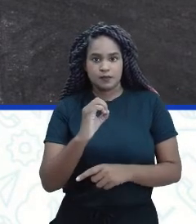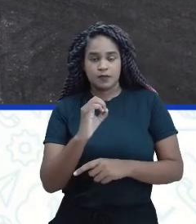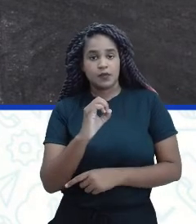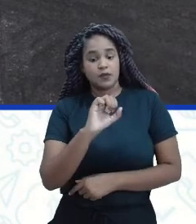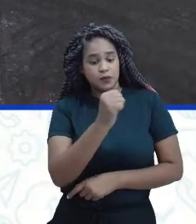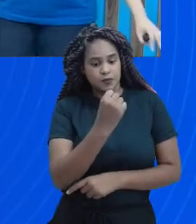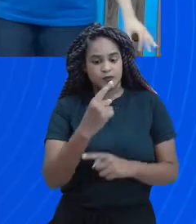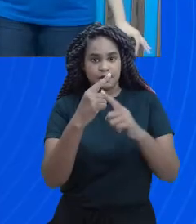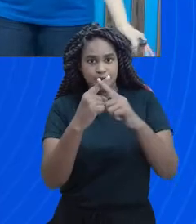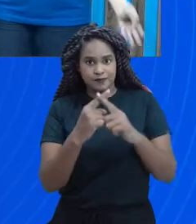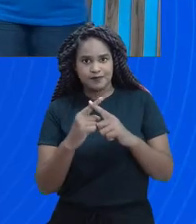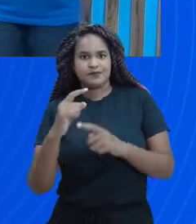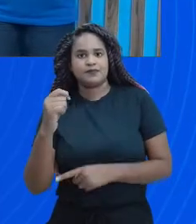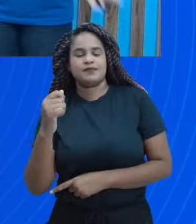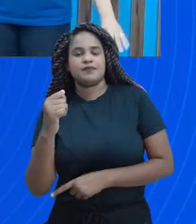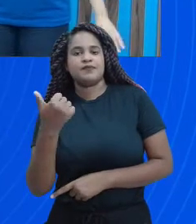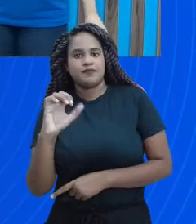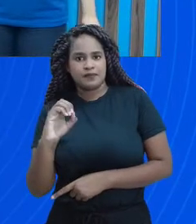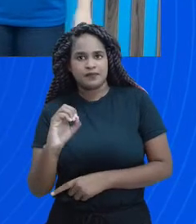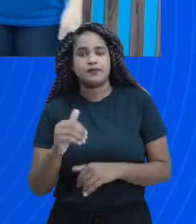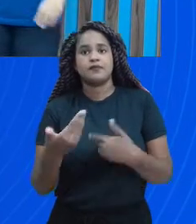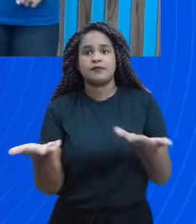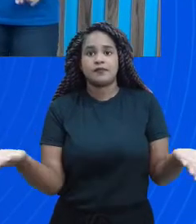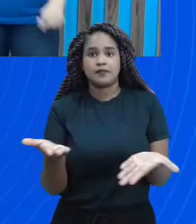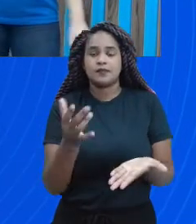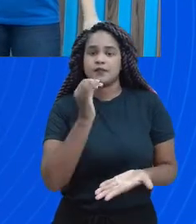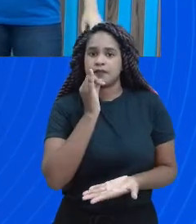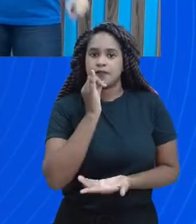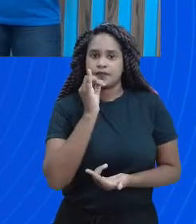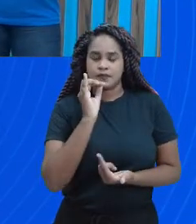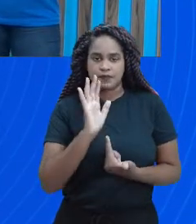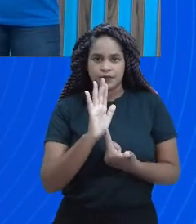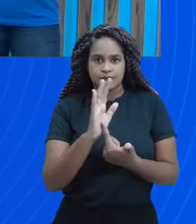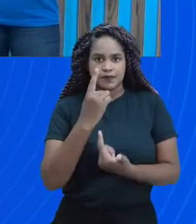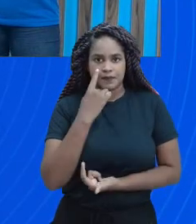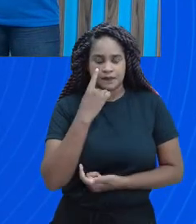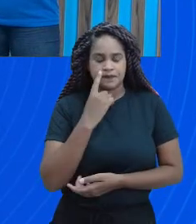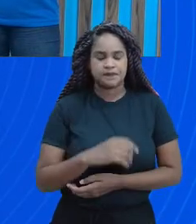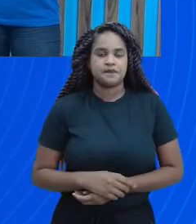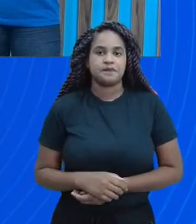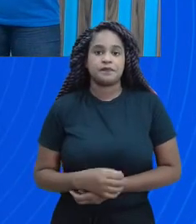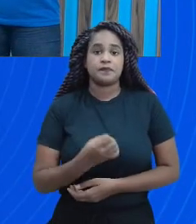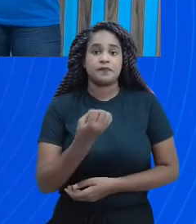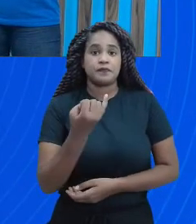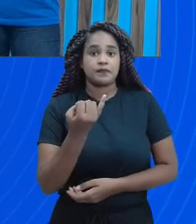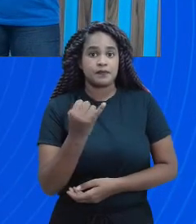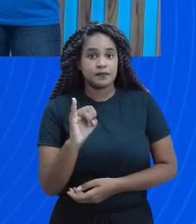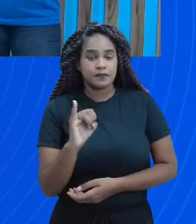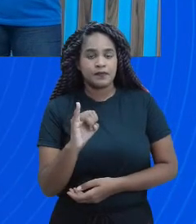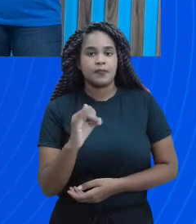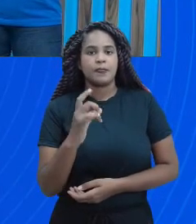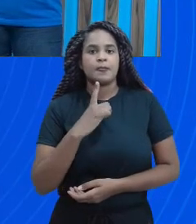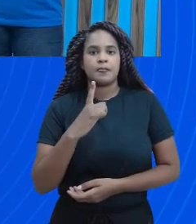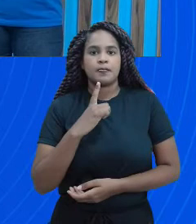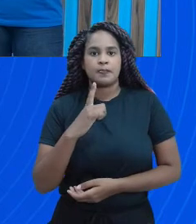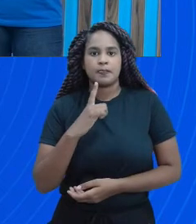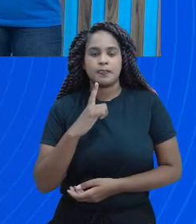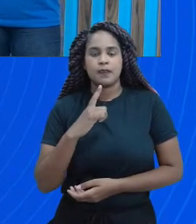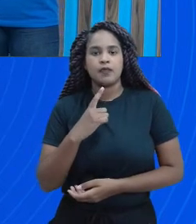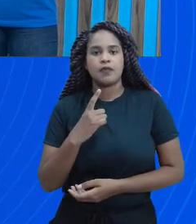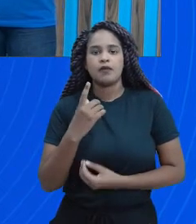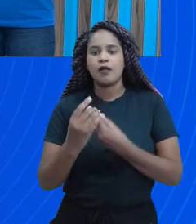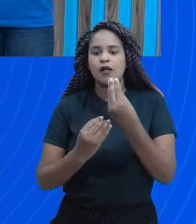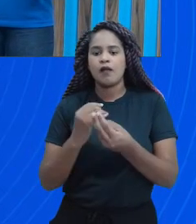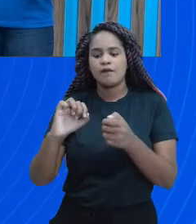Agora chegou num exemplo que eu acho massa. Vem. Se a gente tem a noção de compor essas porcentagens, né,